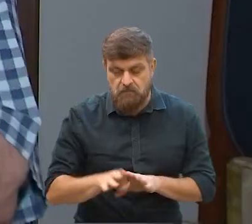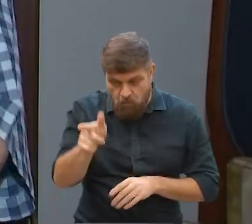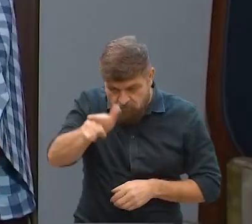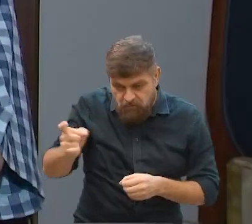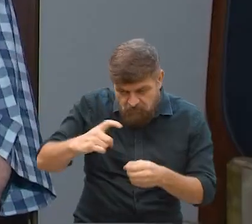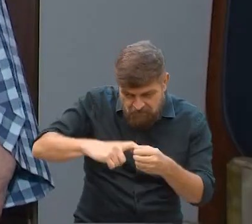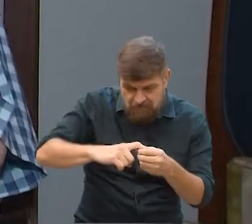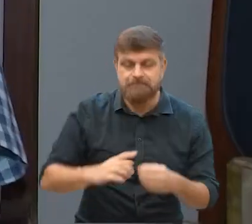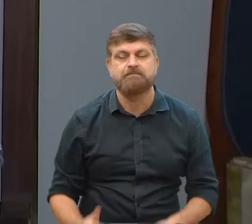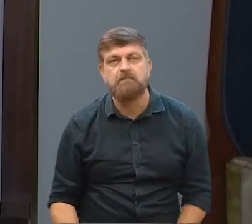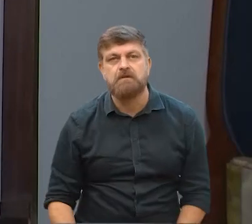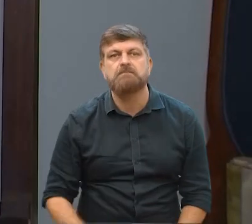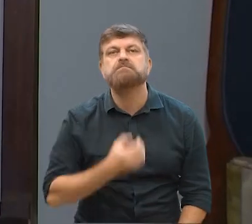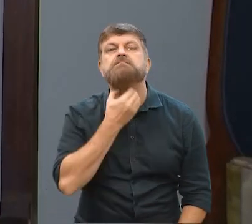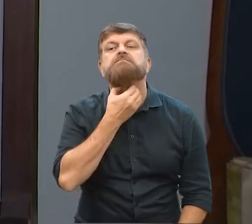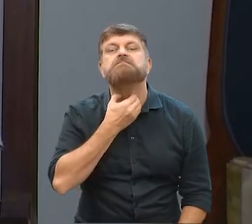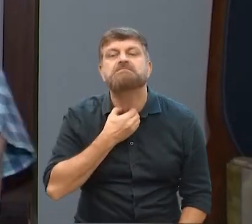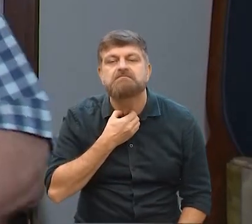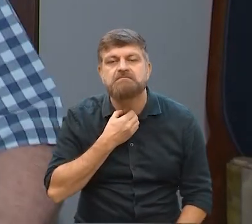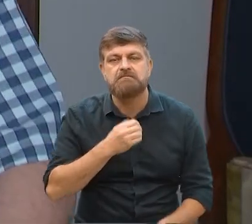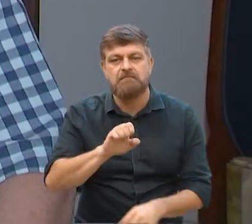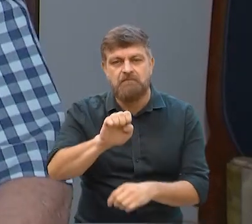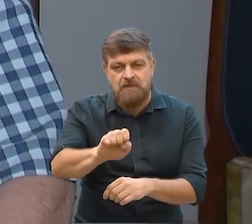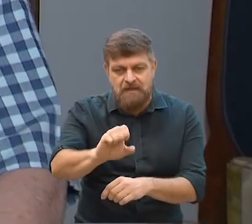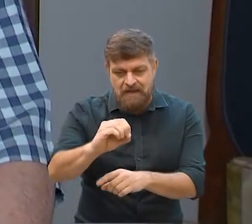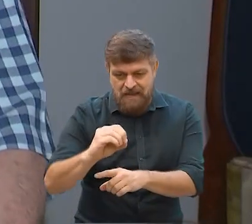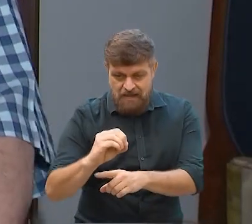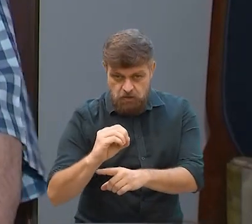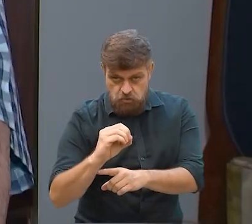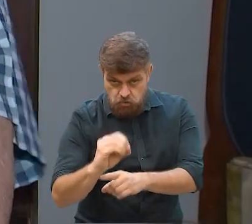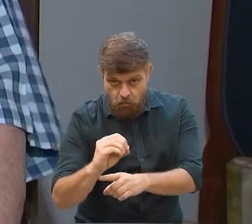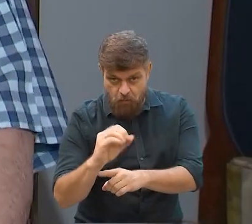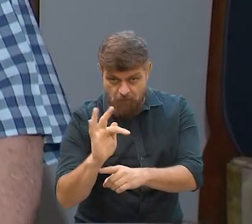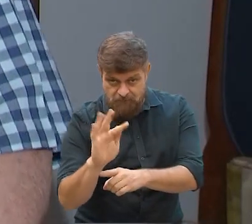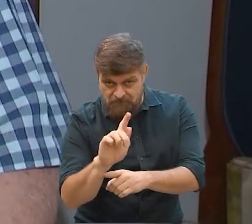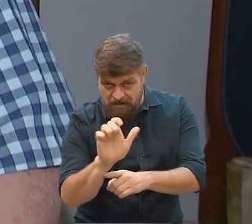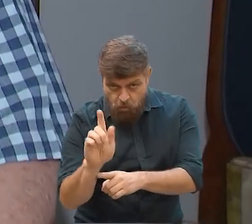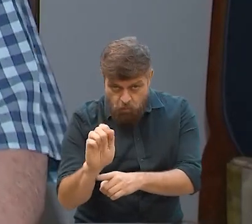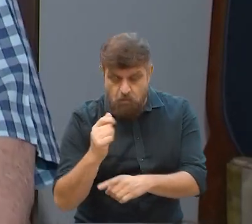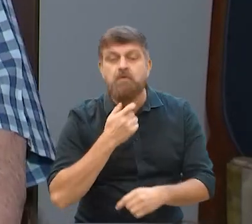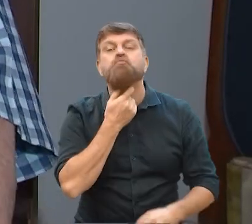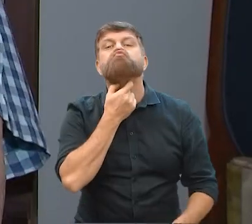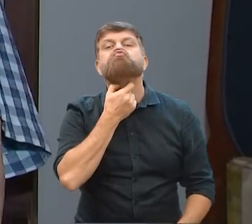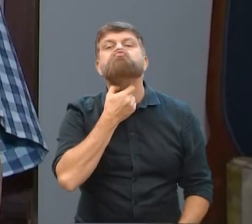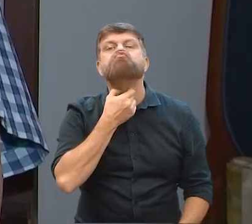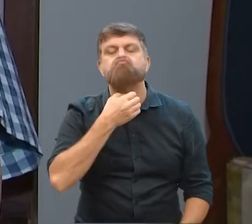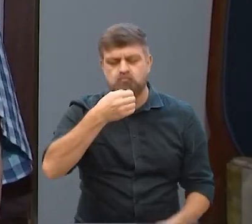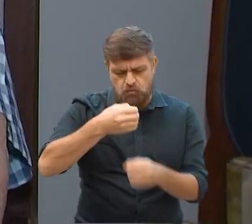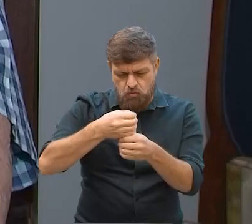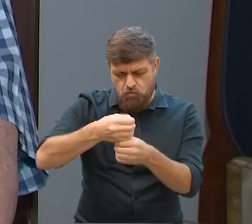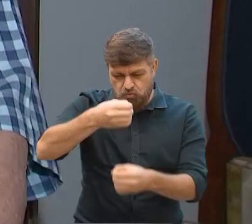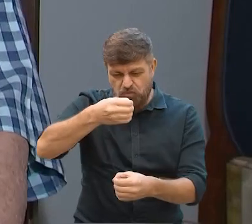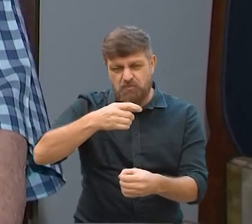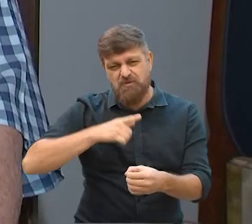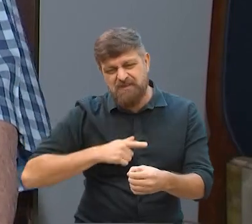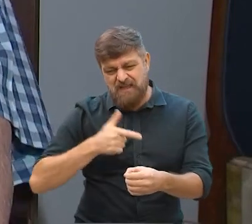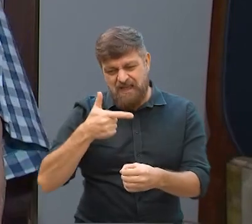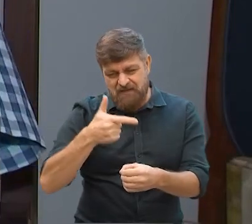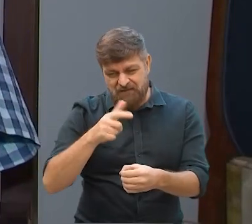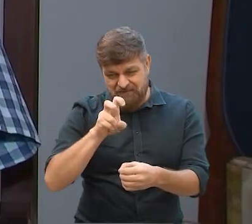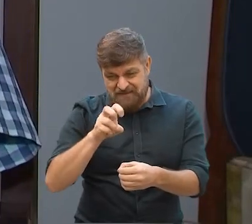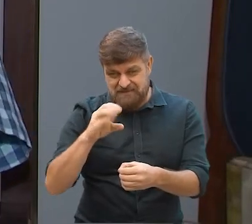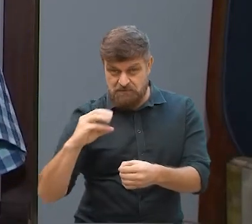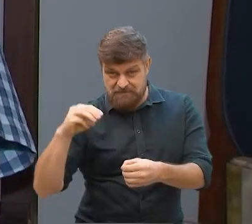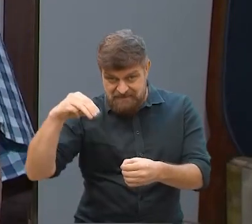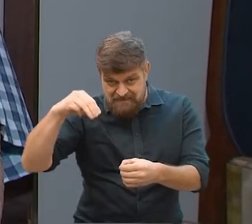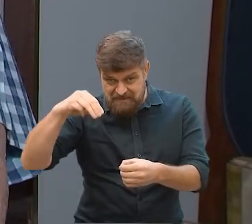Então, continuando, aí o alimento cai no esôfago. O esôfago é um tubo, músculo membranoso, que tem 25,